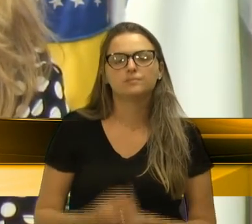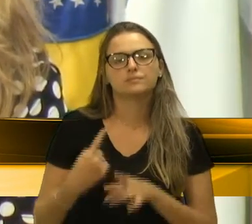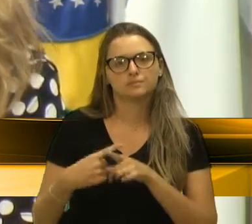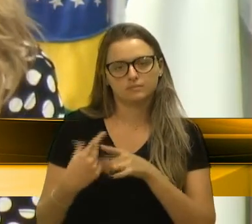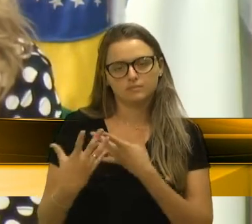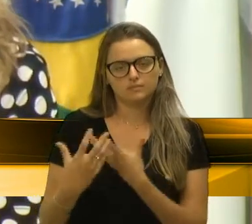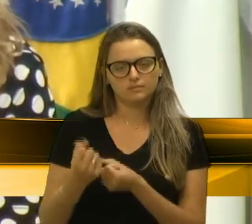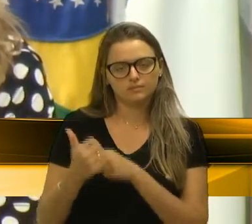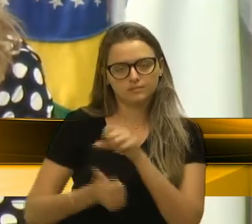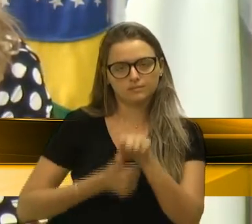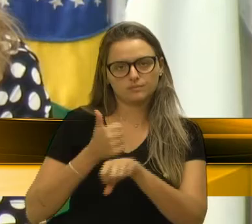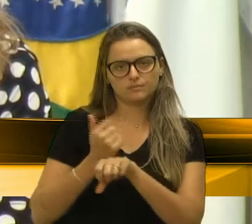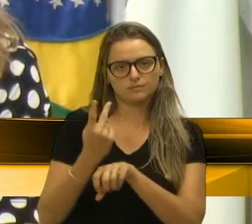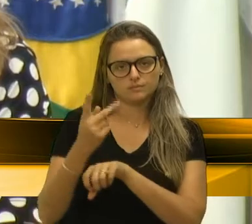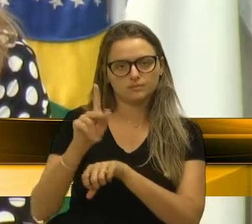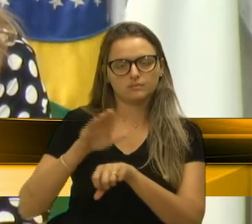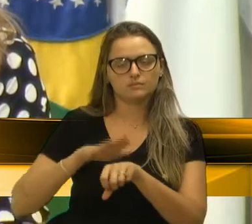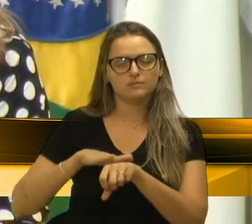do espaço, né?